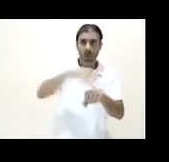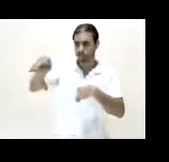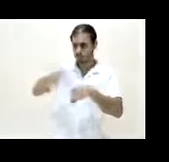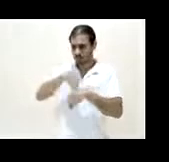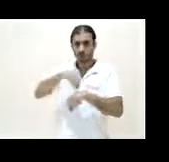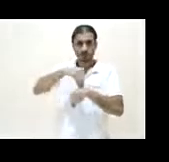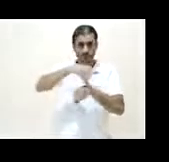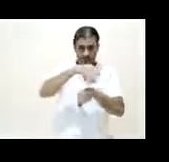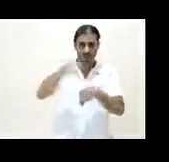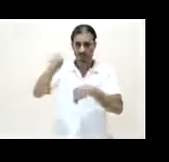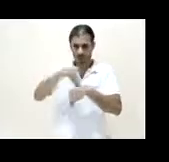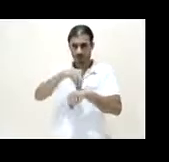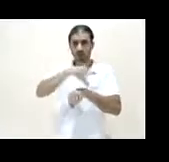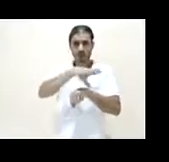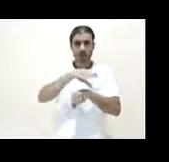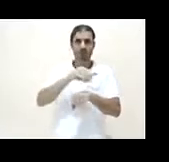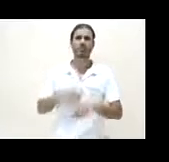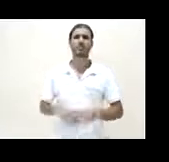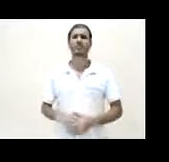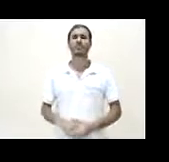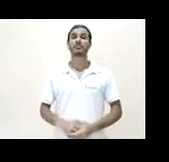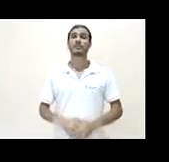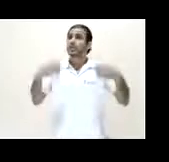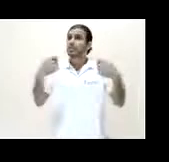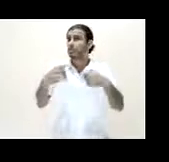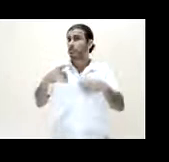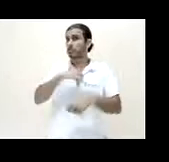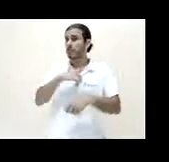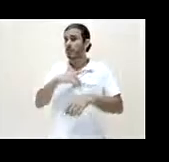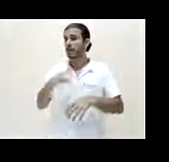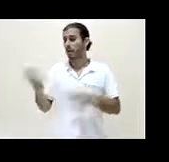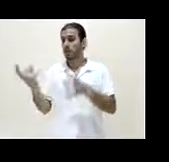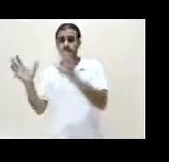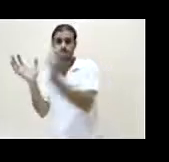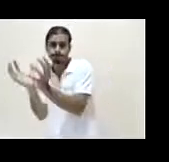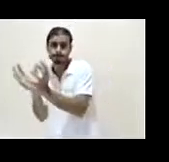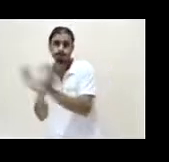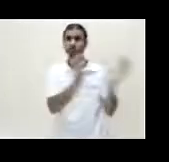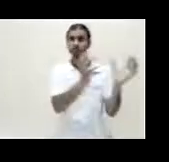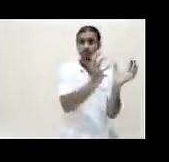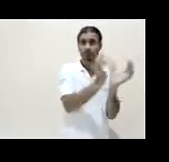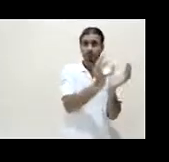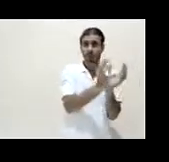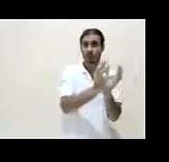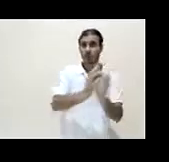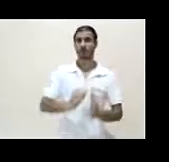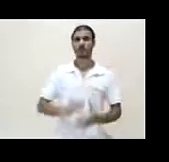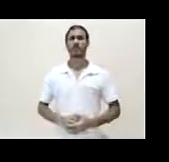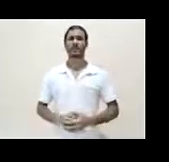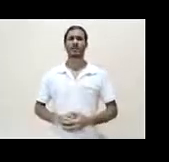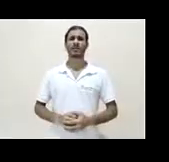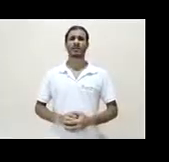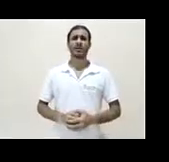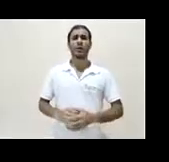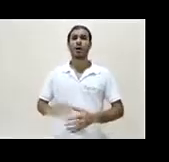campos diferentemente. Ele fala, conhecer é um algoritmo e agir é um outro algoritmo. Então, o que a gente está propondo? É se